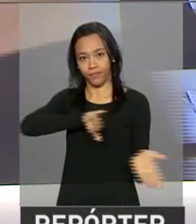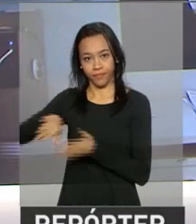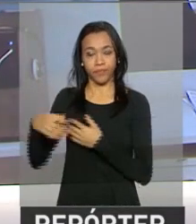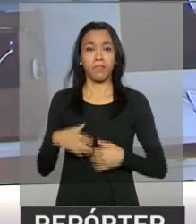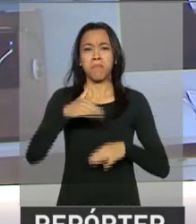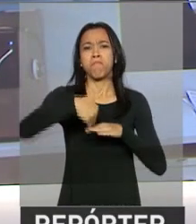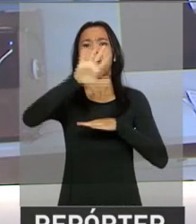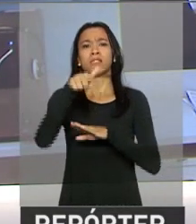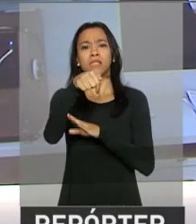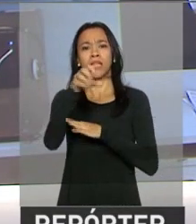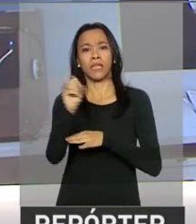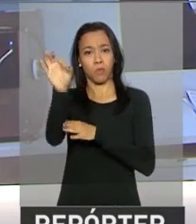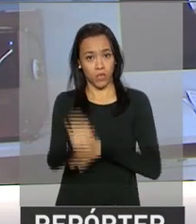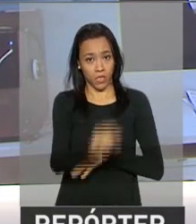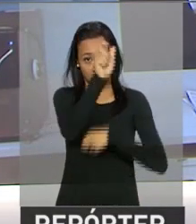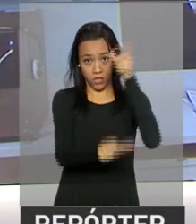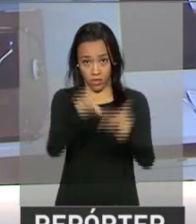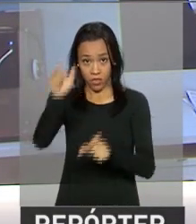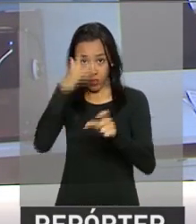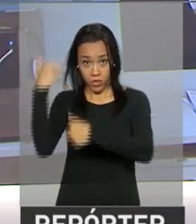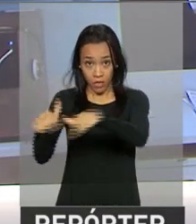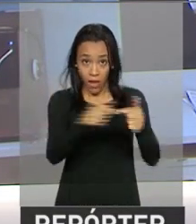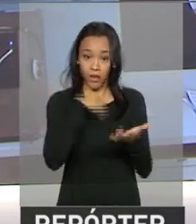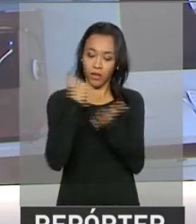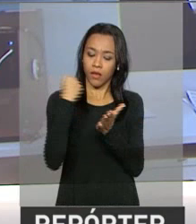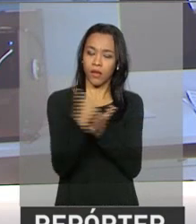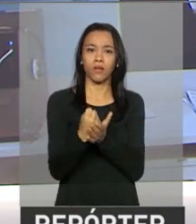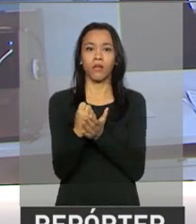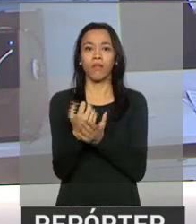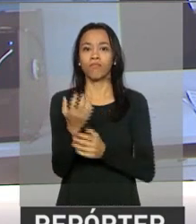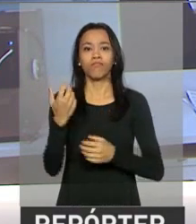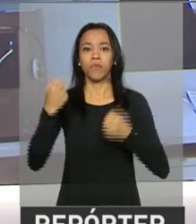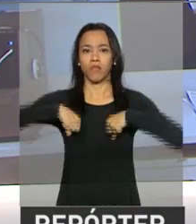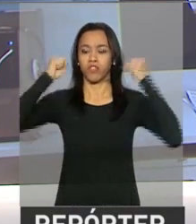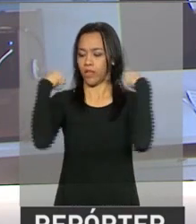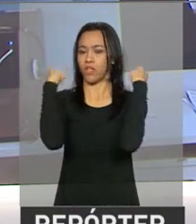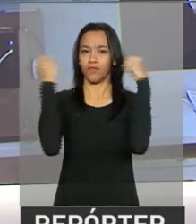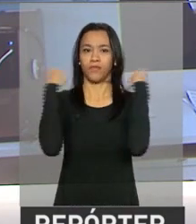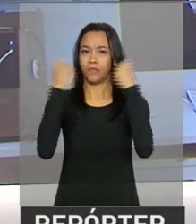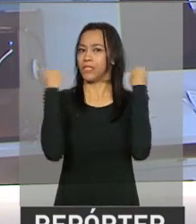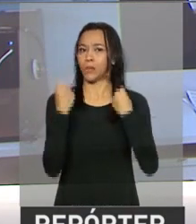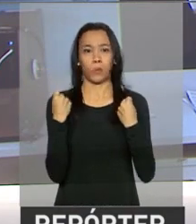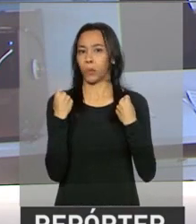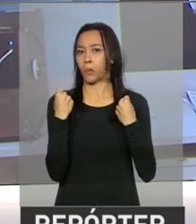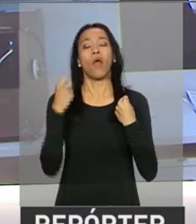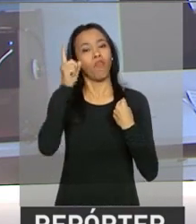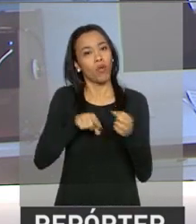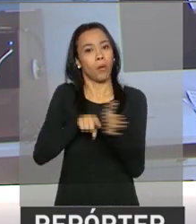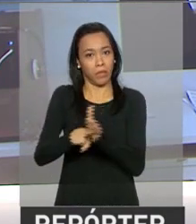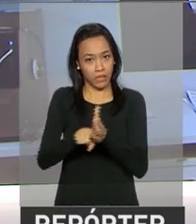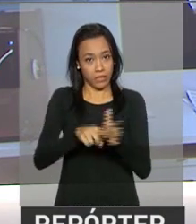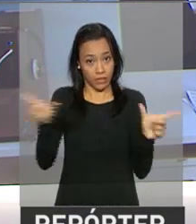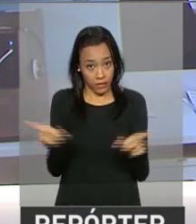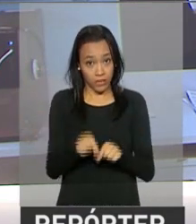Mais de 70% dos trabalhadores com carteira assinada não se exercitam regularmente. Foi o que constatou a Pesquisa Nacional